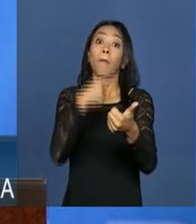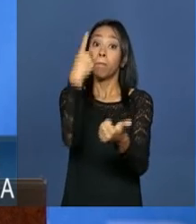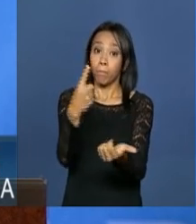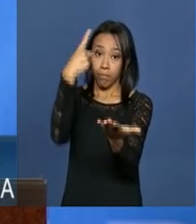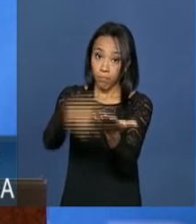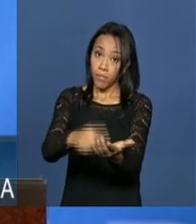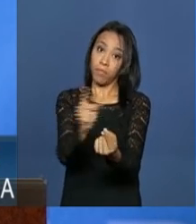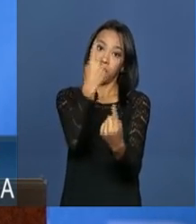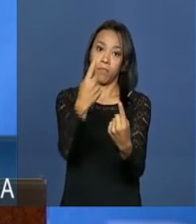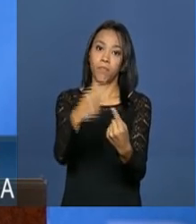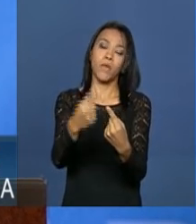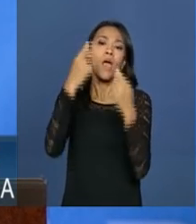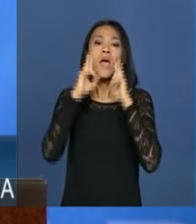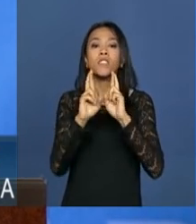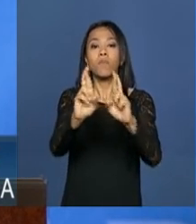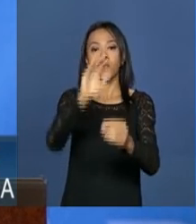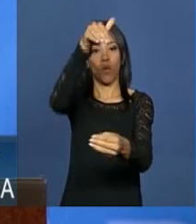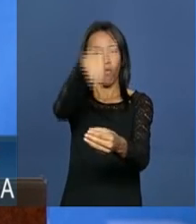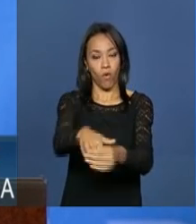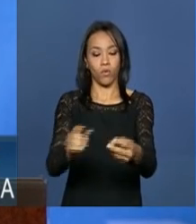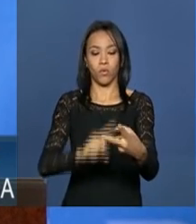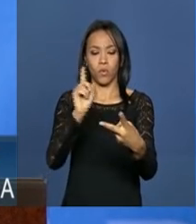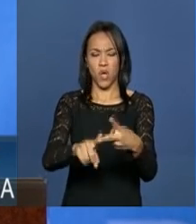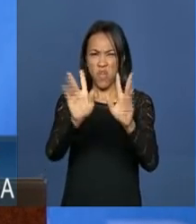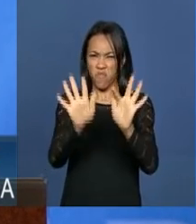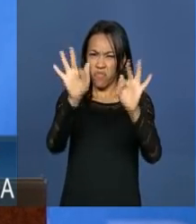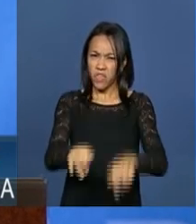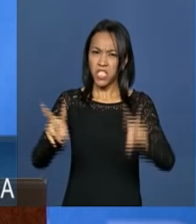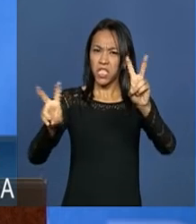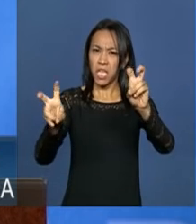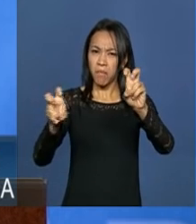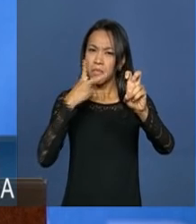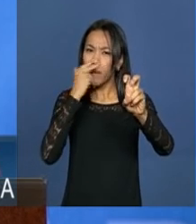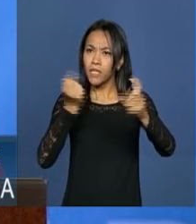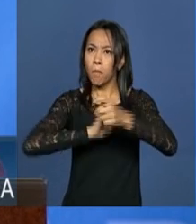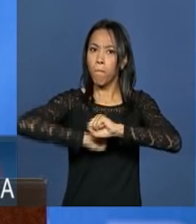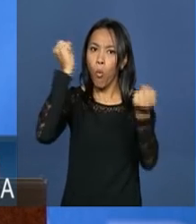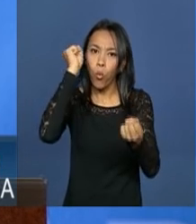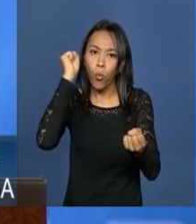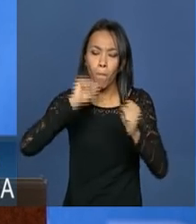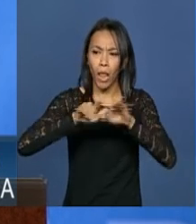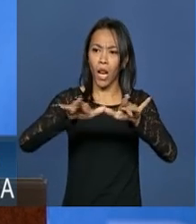ao voto, o fim das pautas bombas no Congresso.